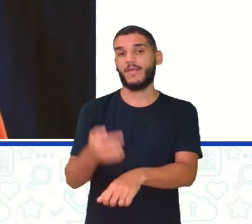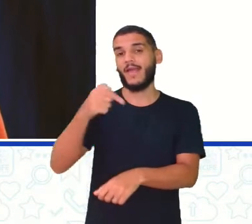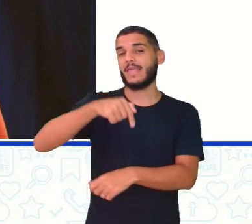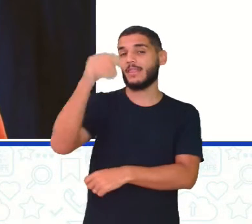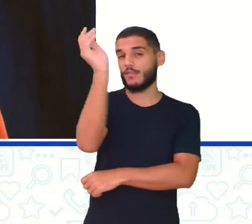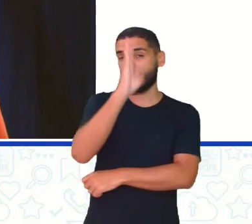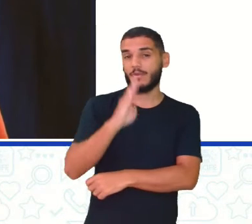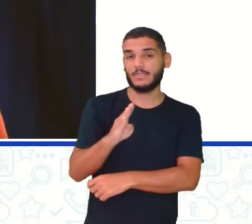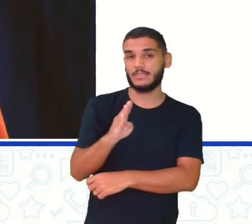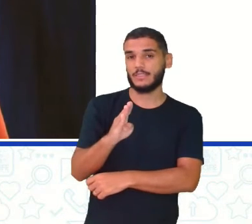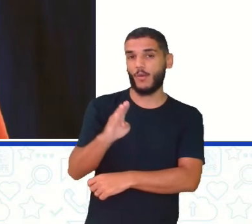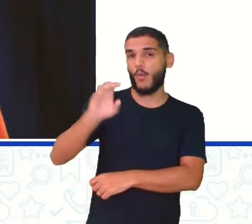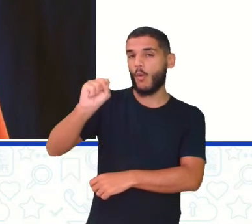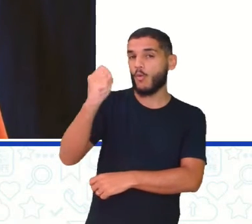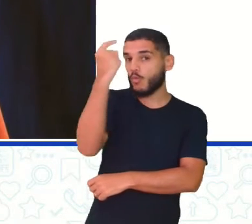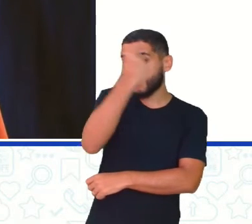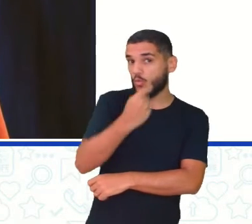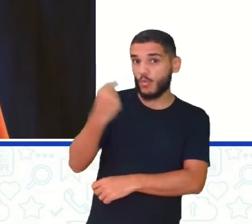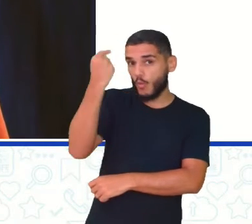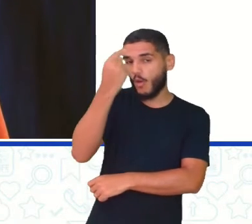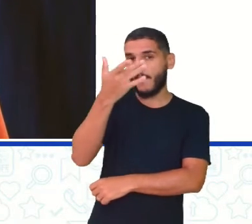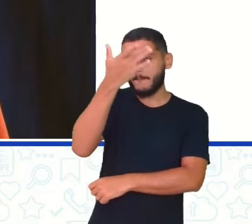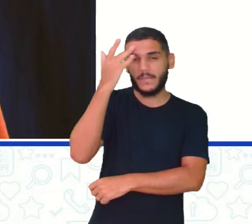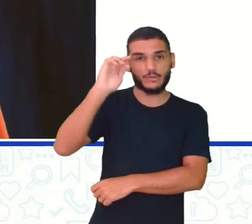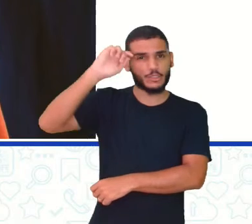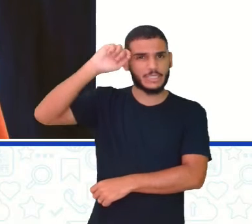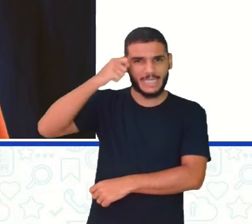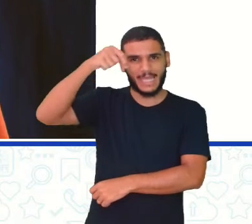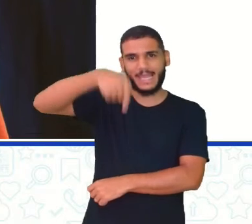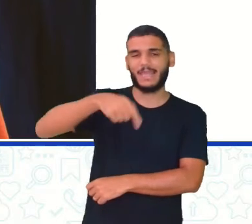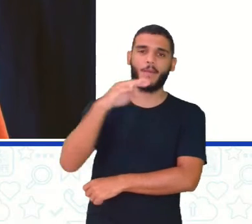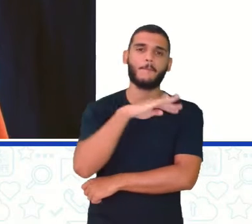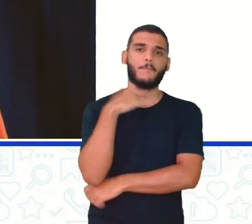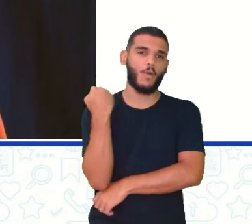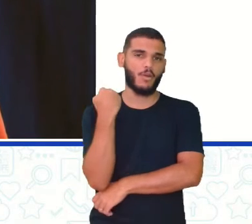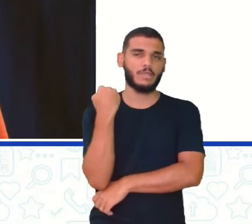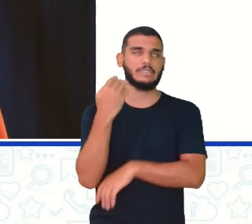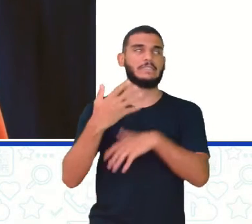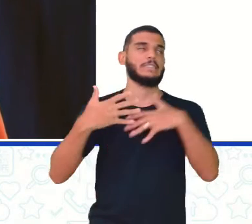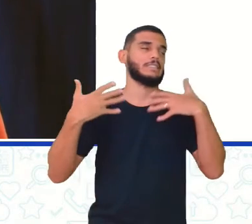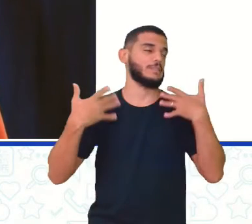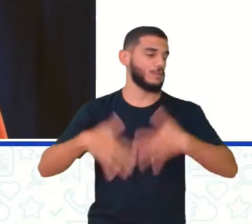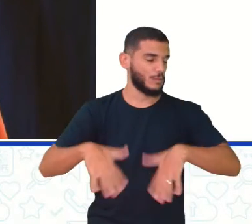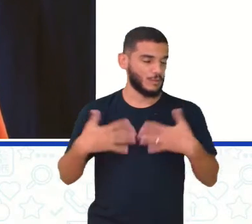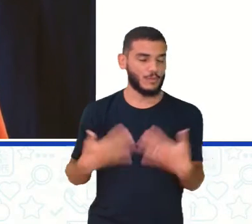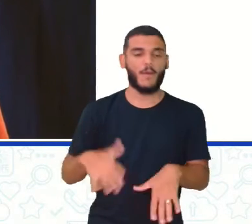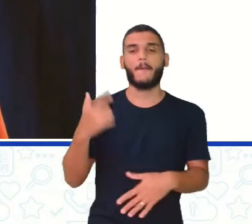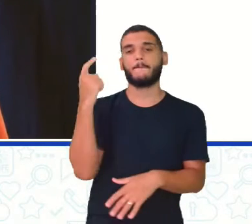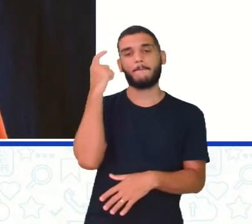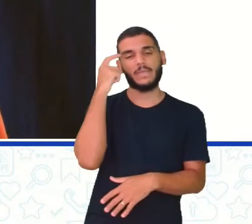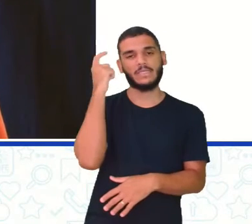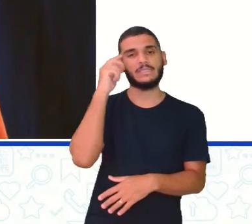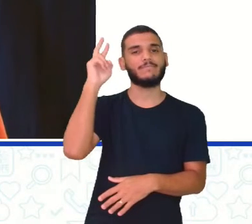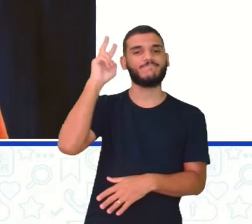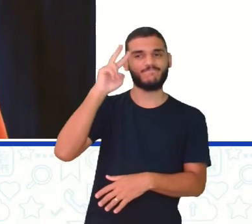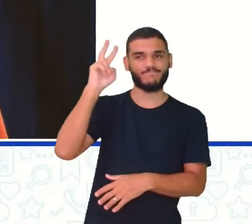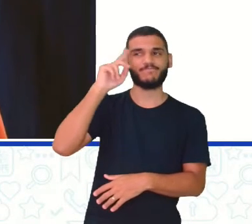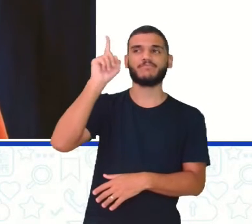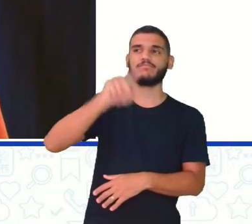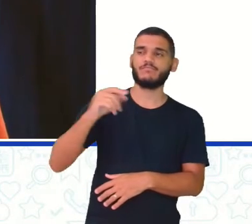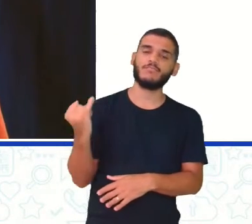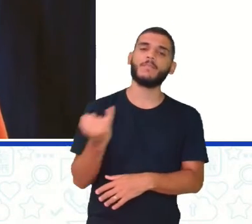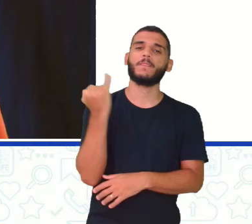Então, contar uma história do racismo, pensar o racismo em perspectiva histórica, ele é muito importante para que a gente entenda